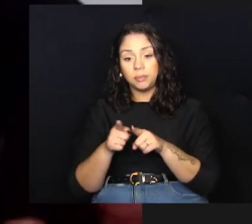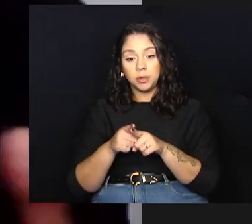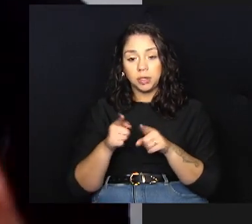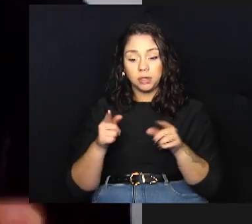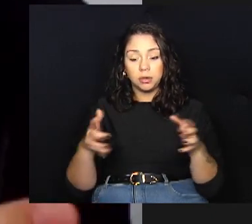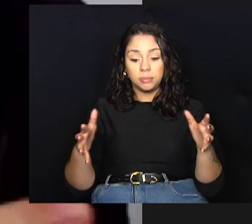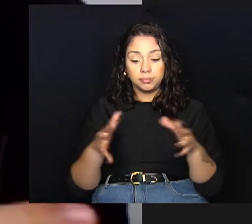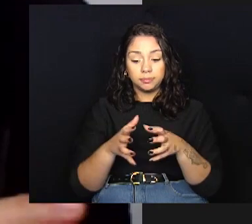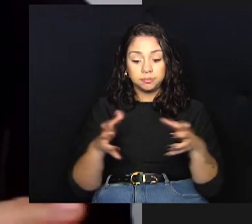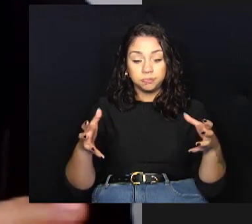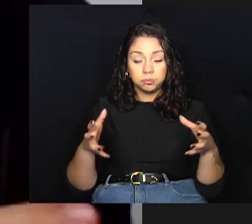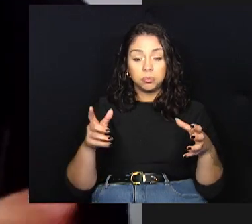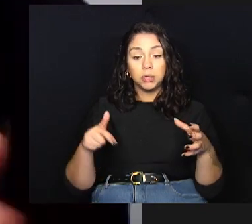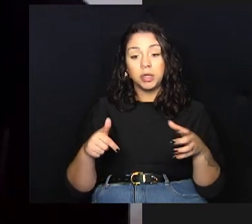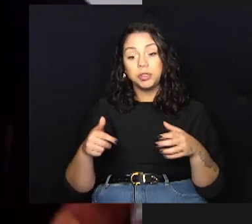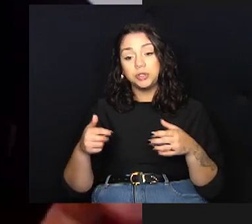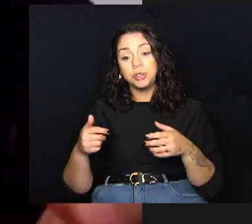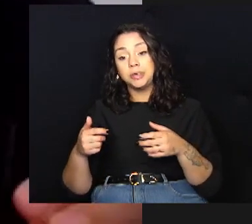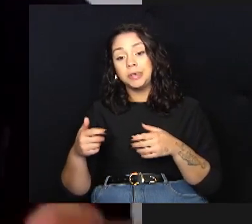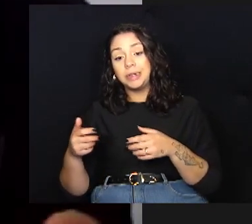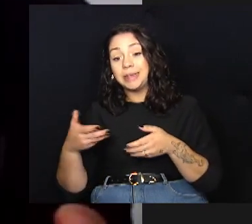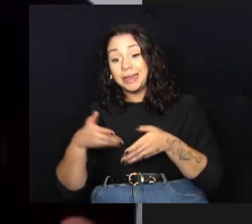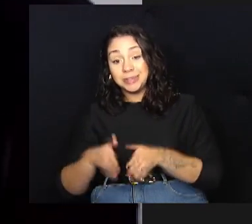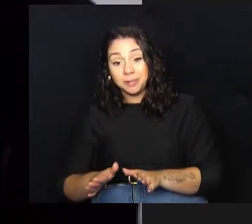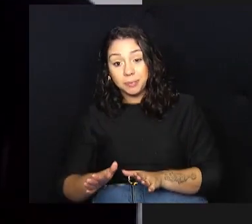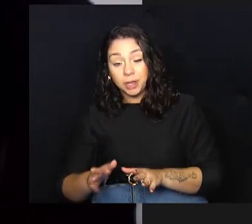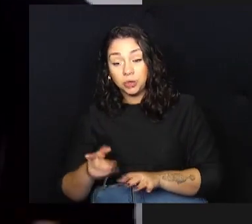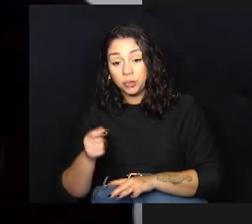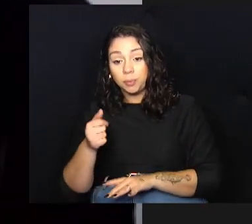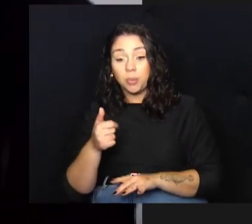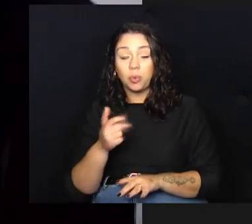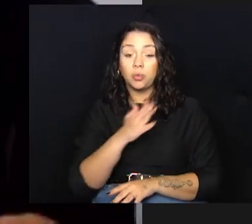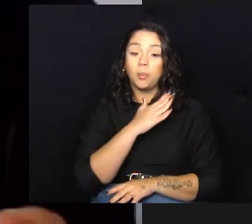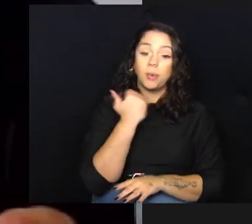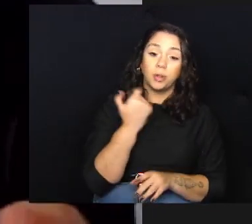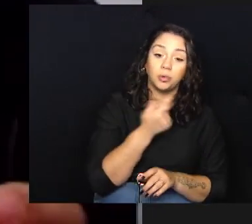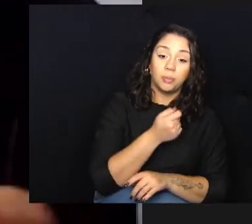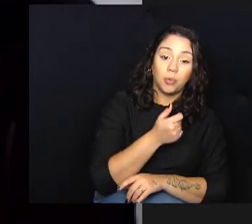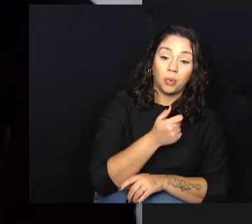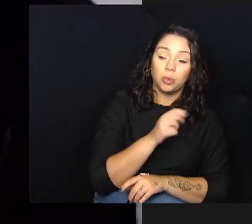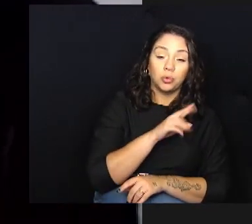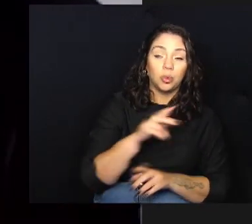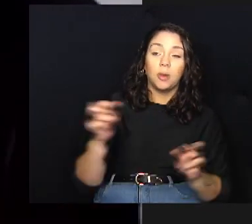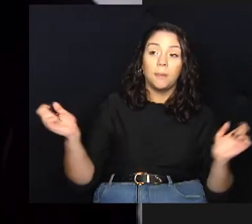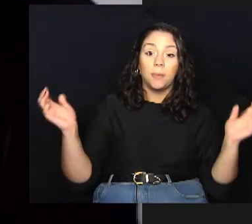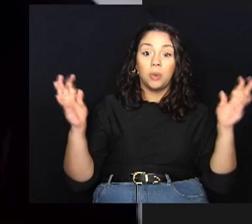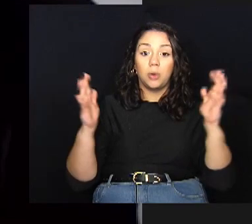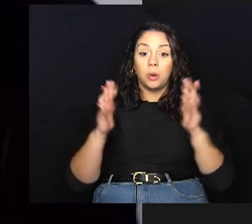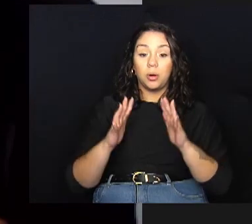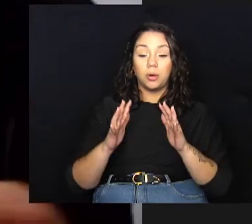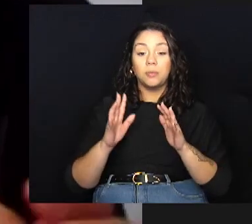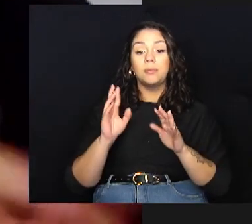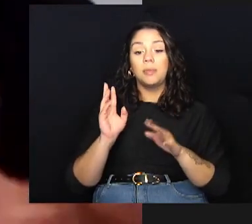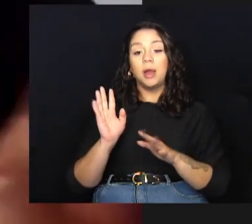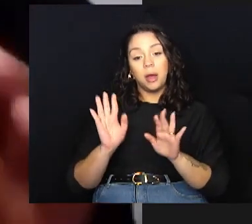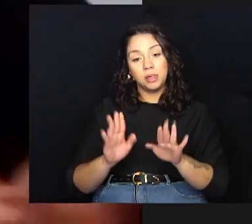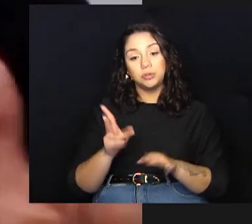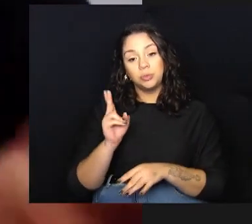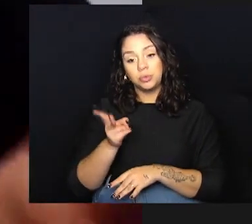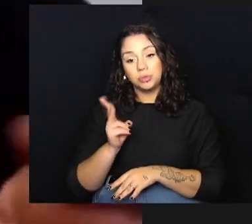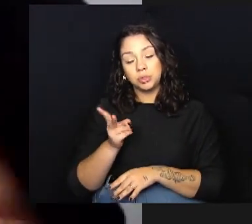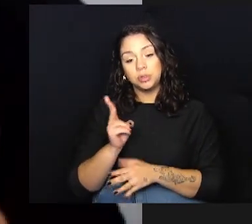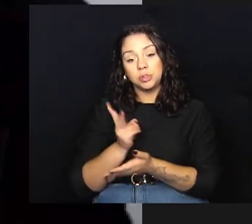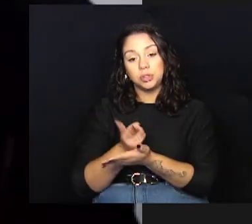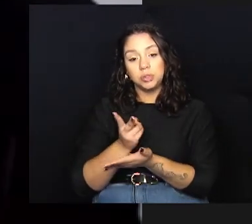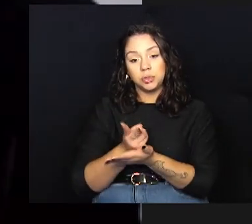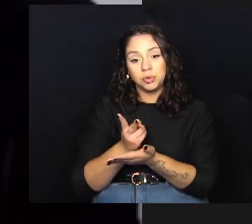Então nesse sentido talvez Campinas não tem atraído tanta população mas tenha conseguido manter né considerando